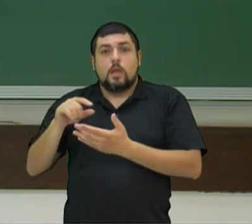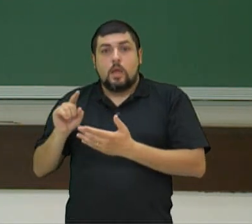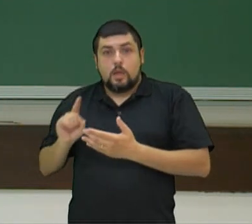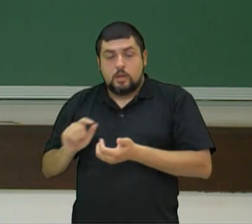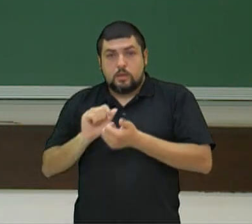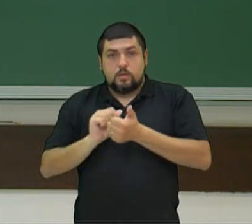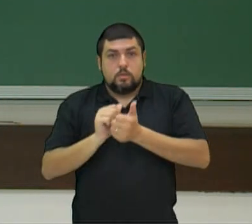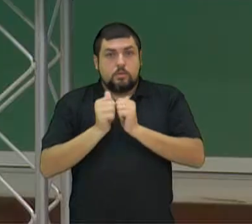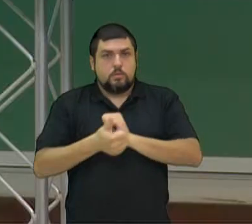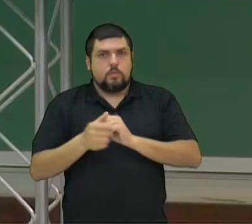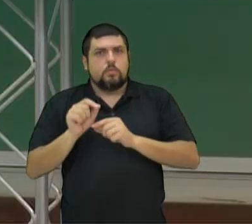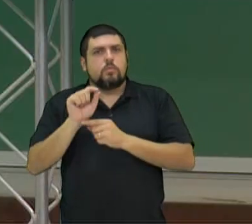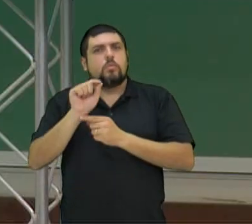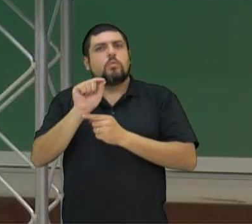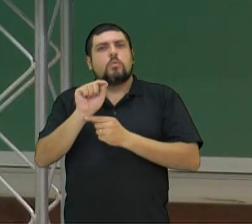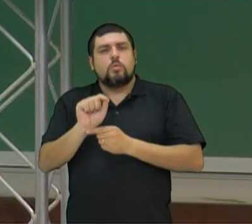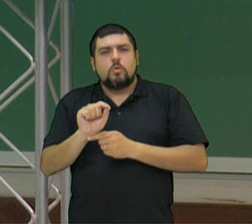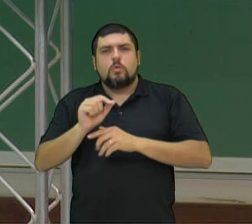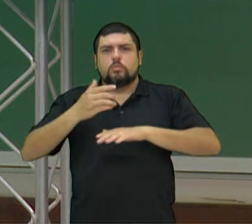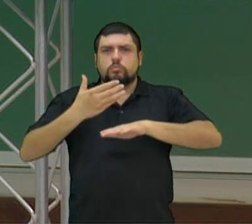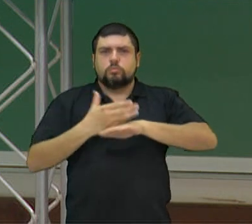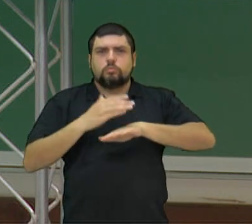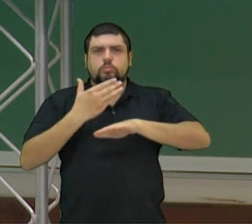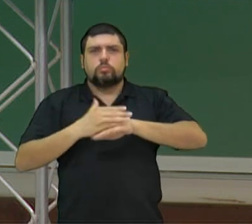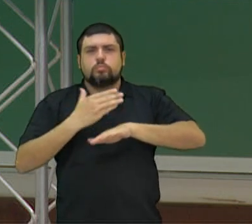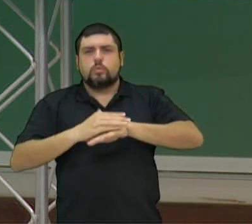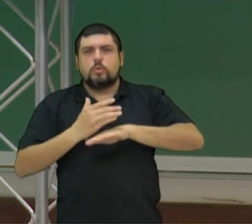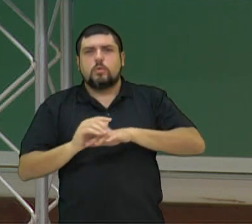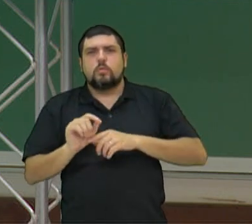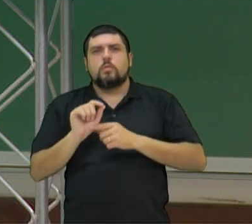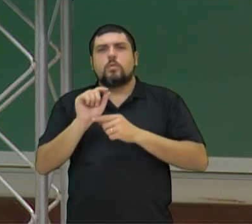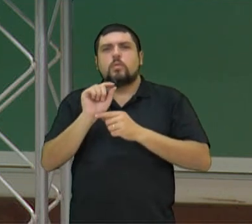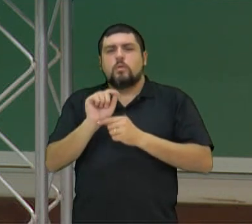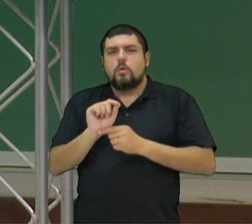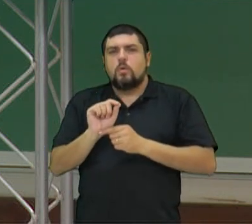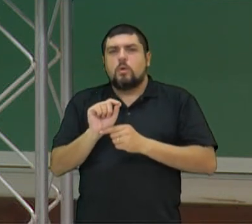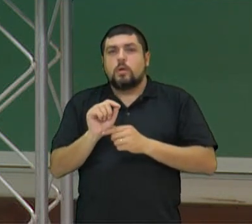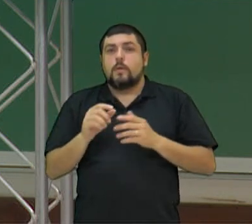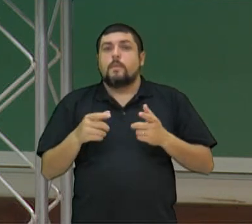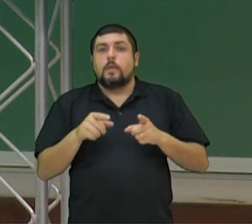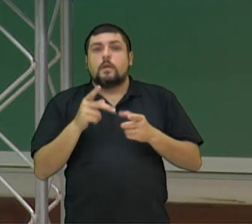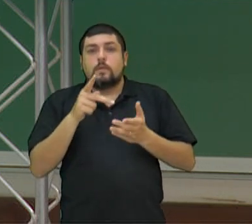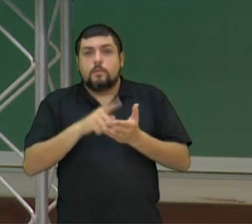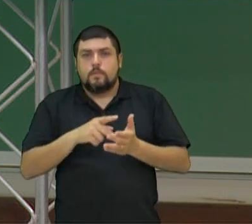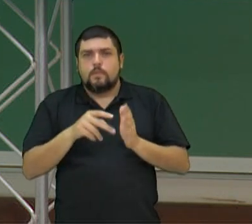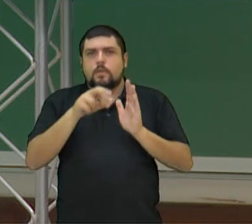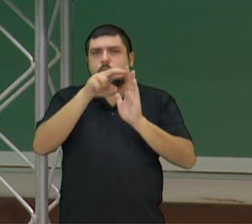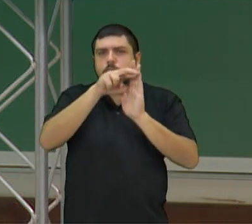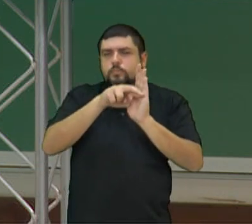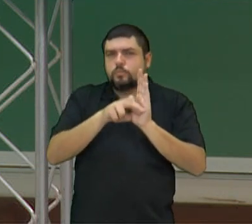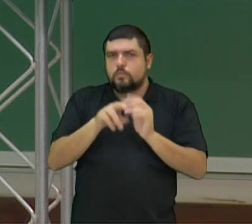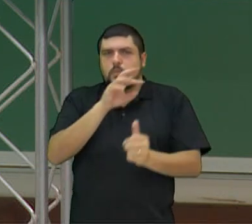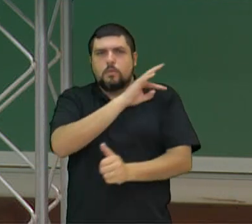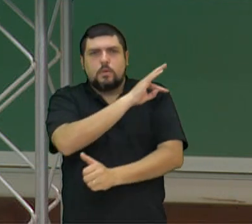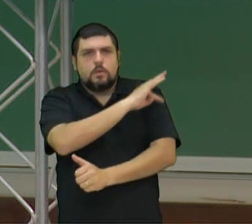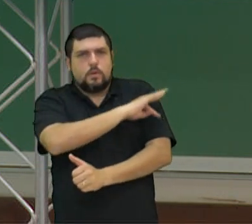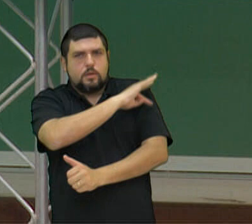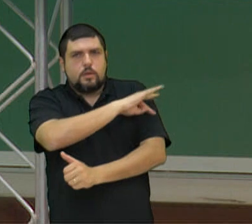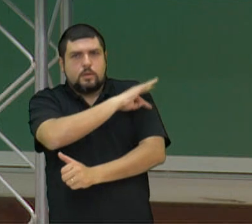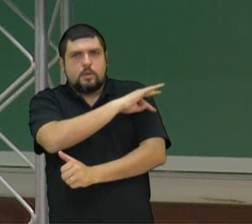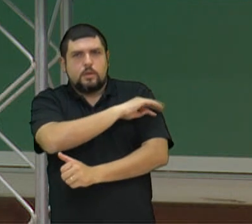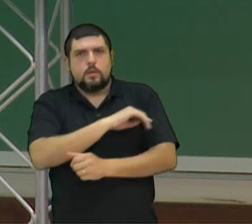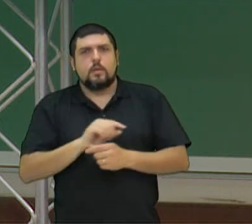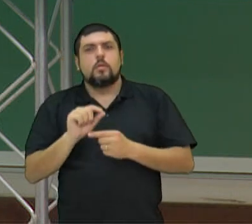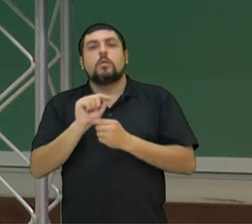das atletas, dos seus praticantes, né? E é uma exigência técnica muito grande. Além de saber